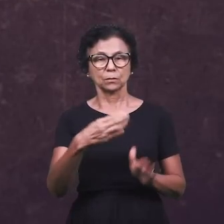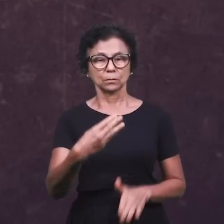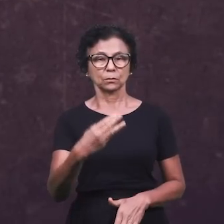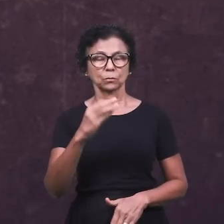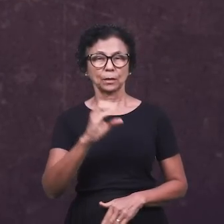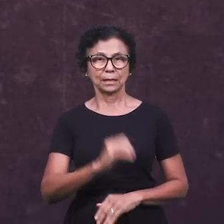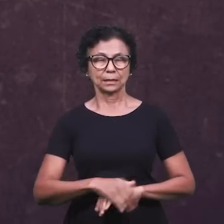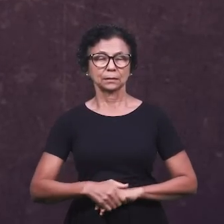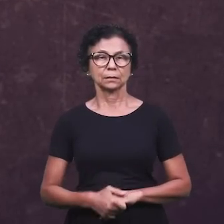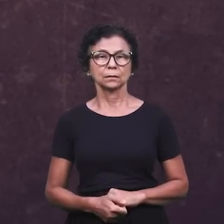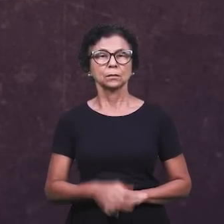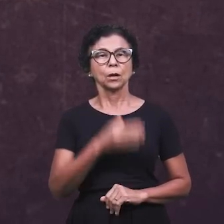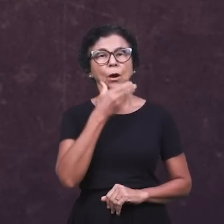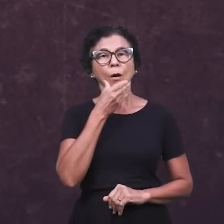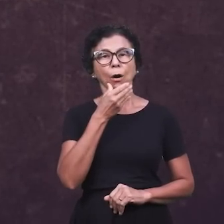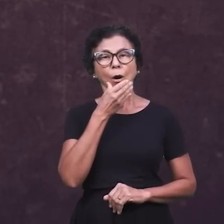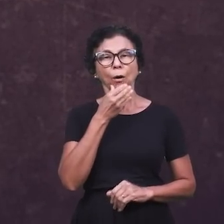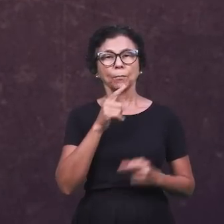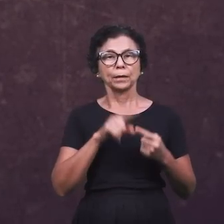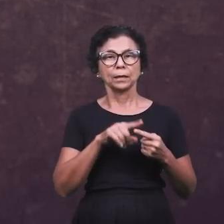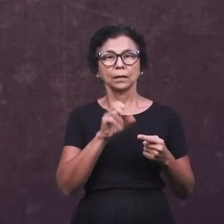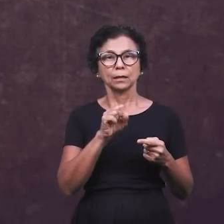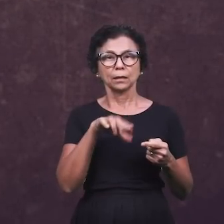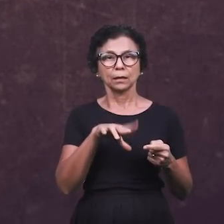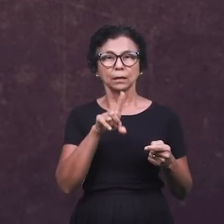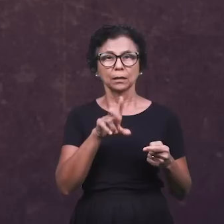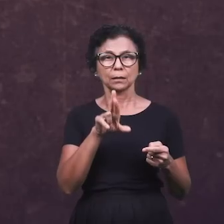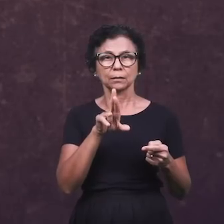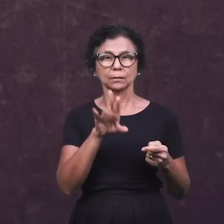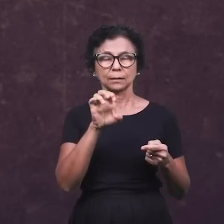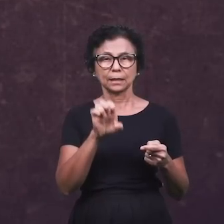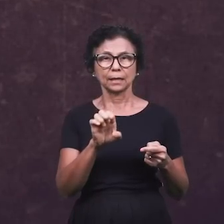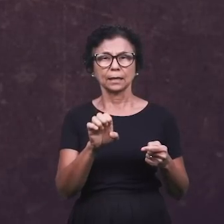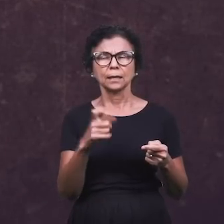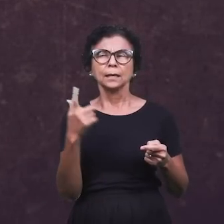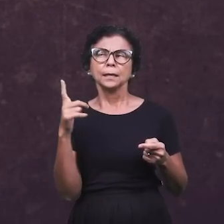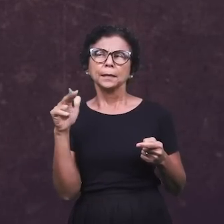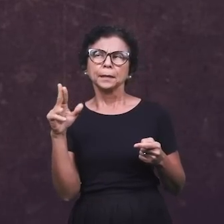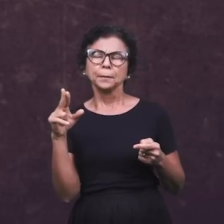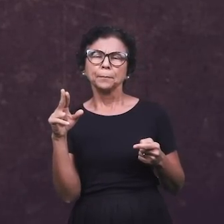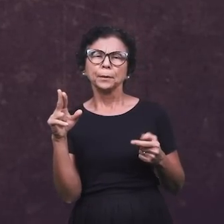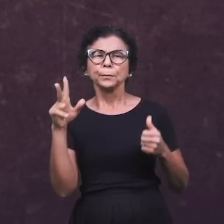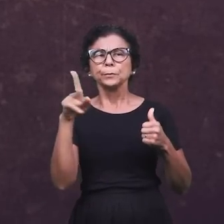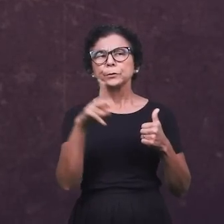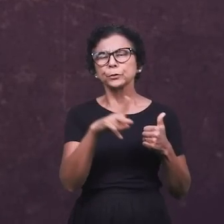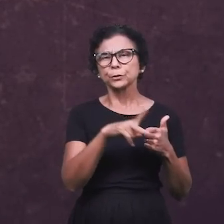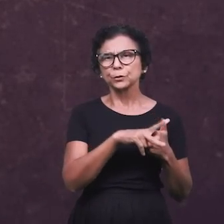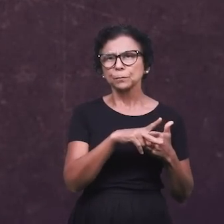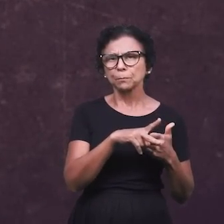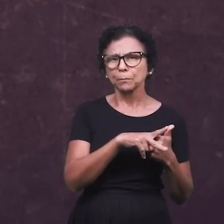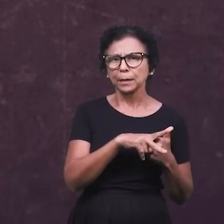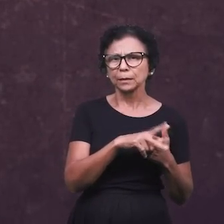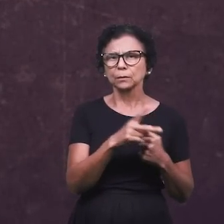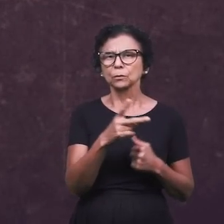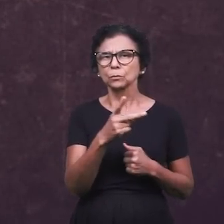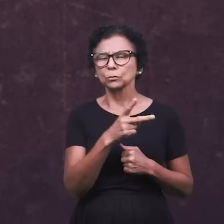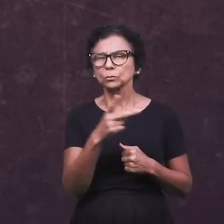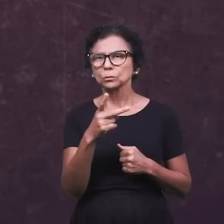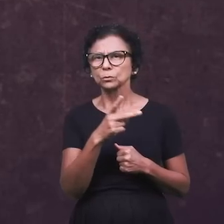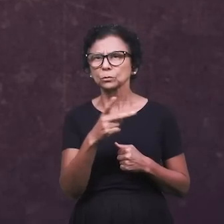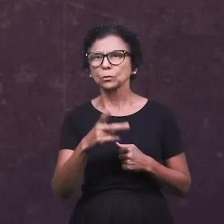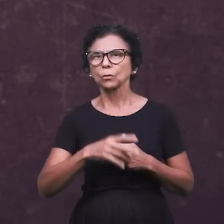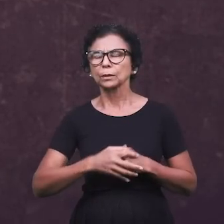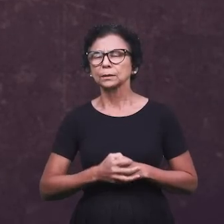Era André, irmão de Simão Pedro, um dos dois que ouviram aquilo de João e o haviam